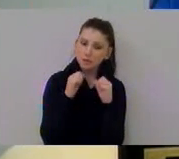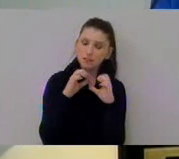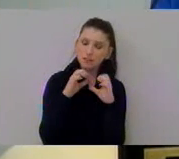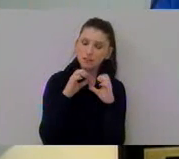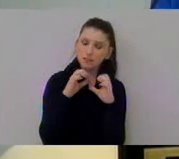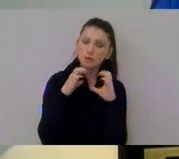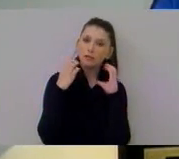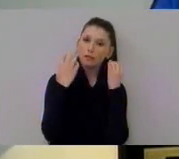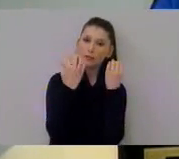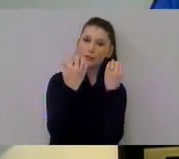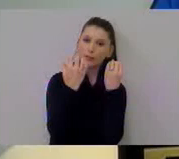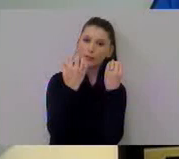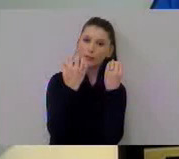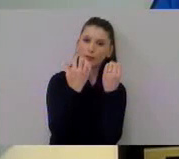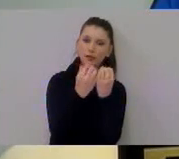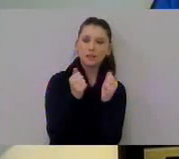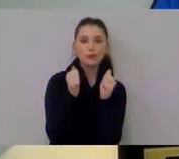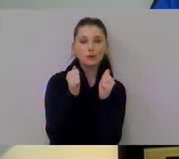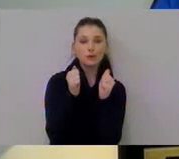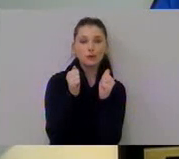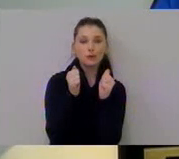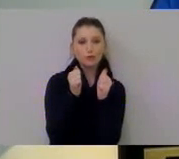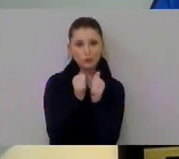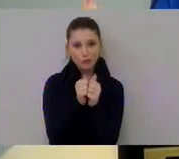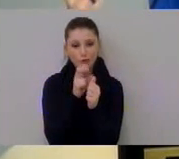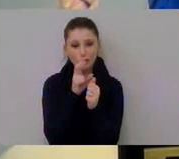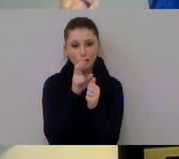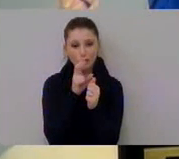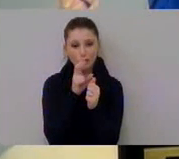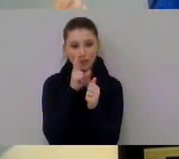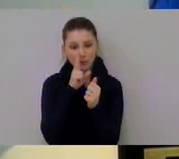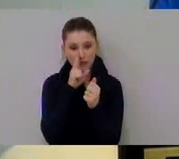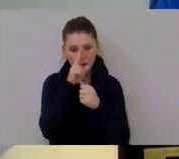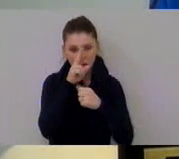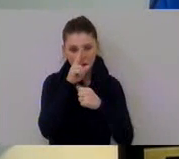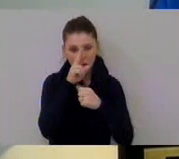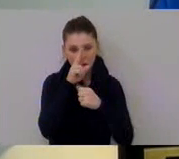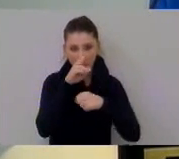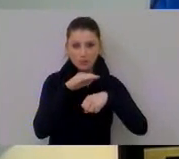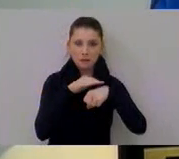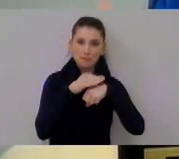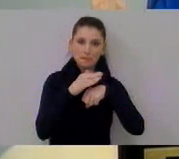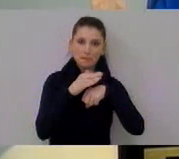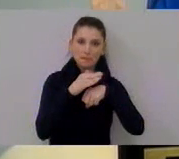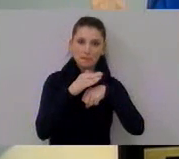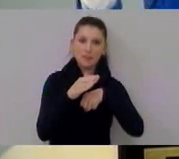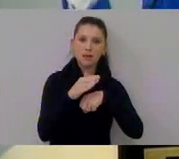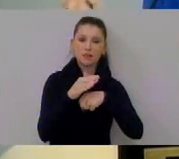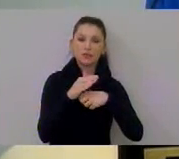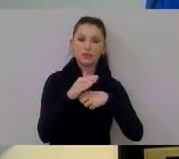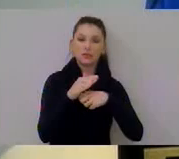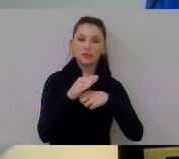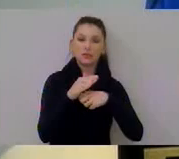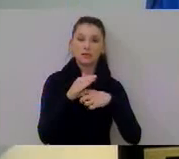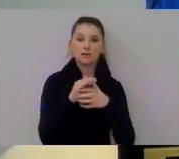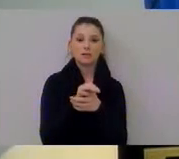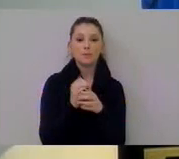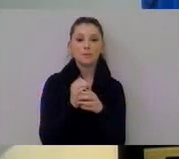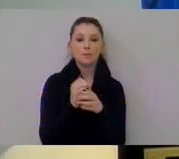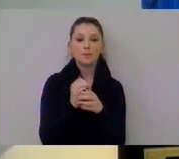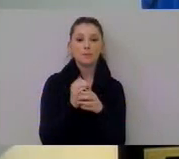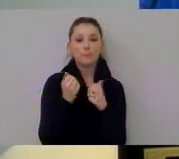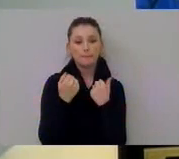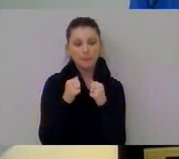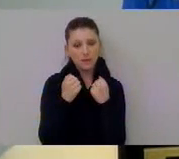aí sim a força é maior. Por isso que a gente disse para vocês continuarem na